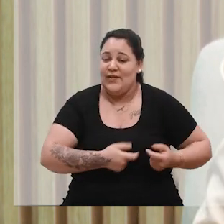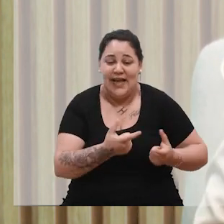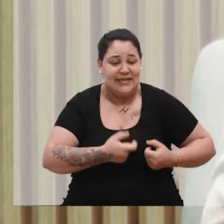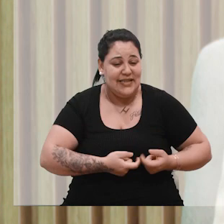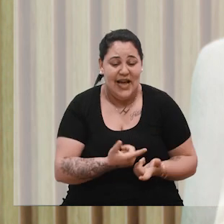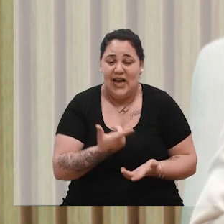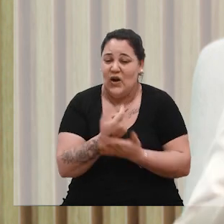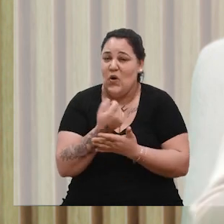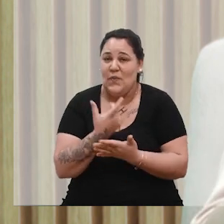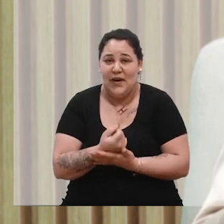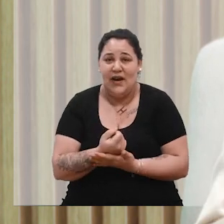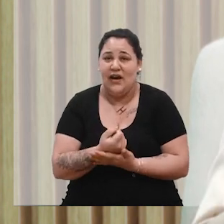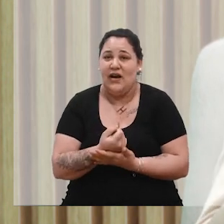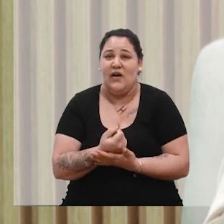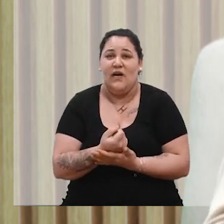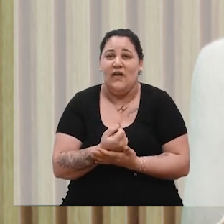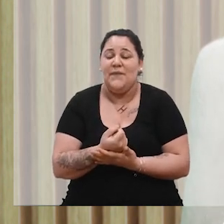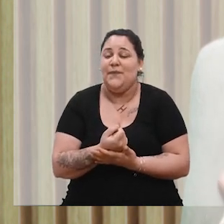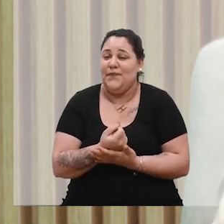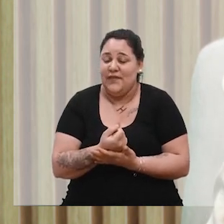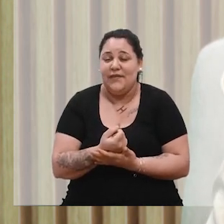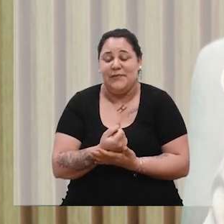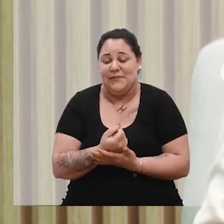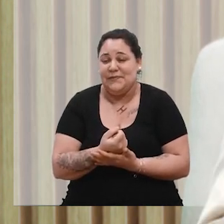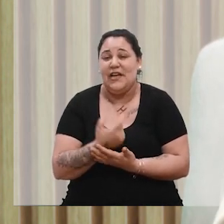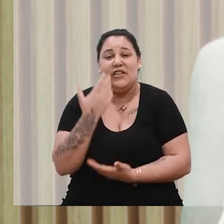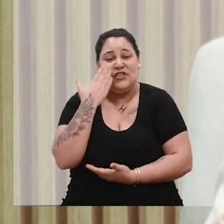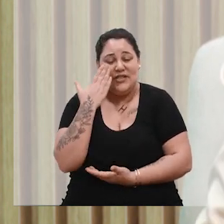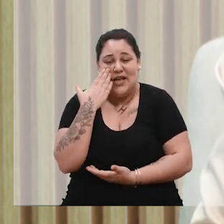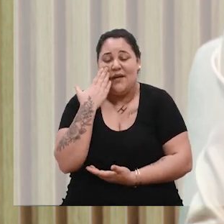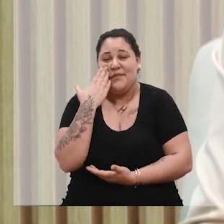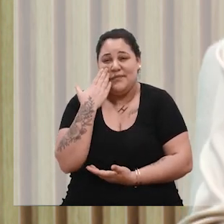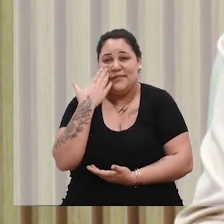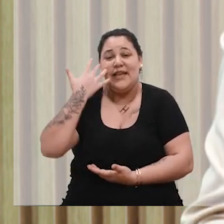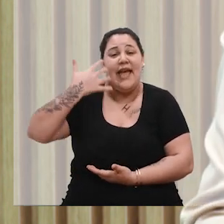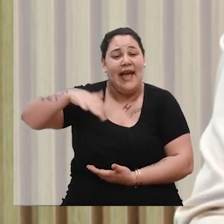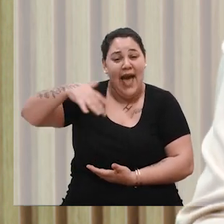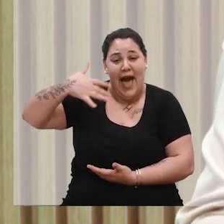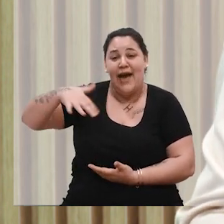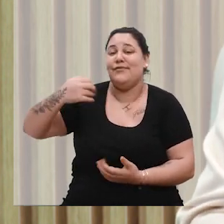de tirar um recurso aqui ou ali para comprar, e a gente sabe o quanto, né, esses